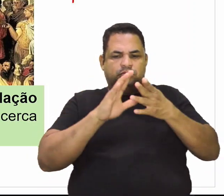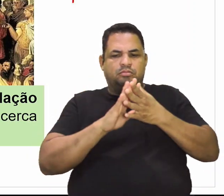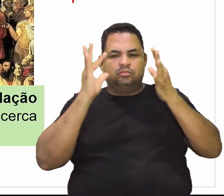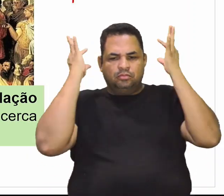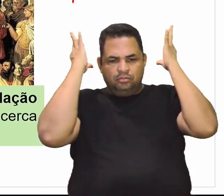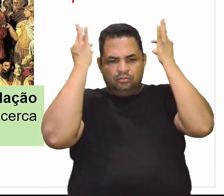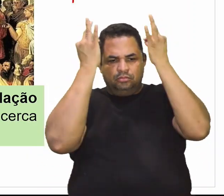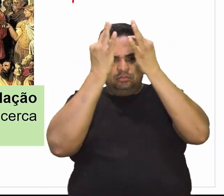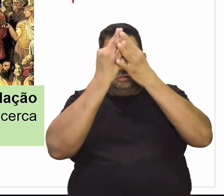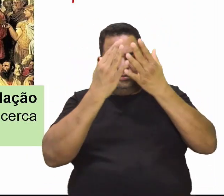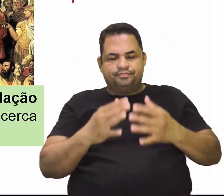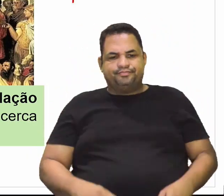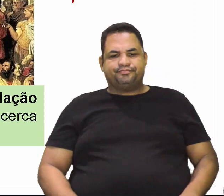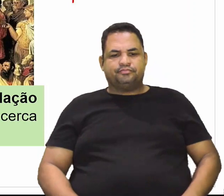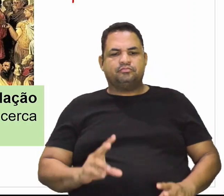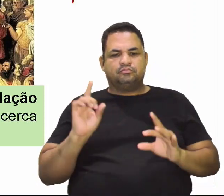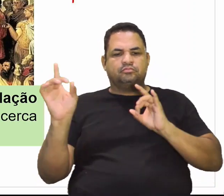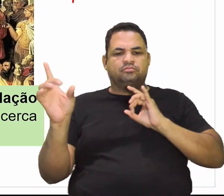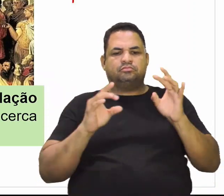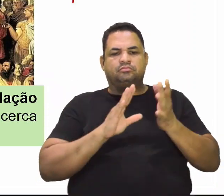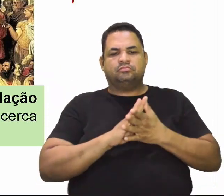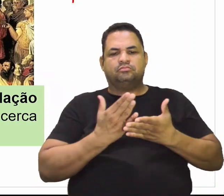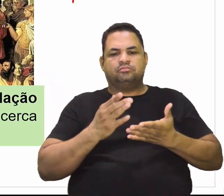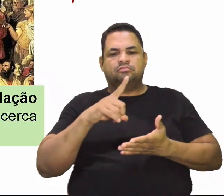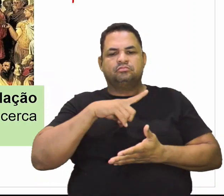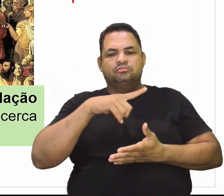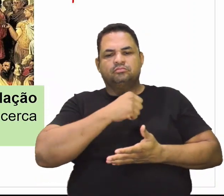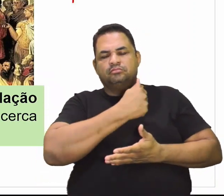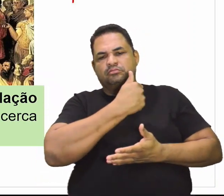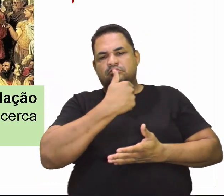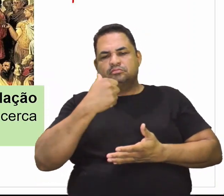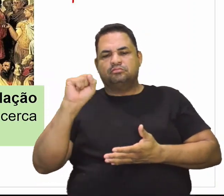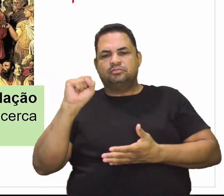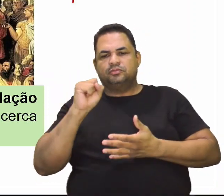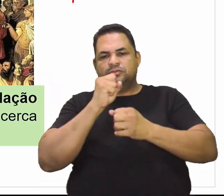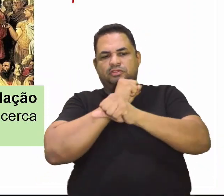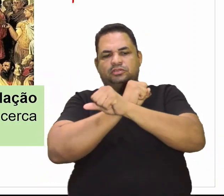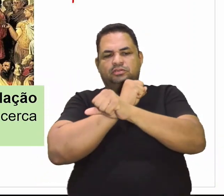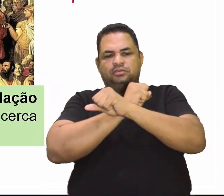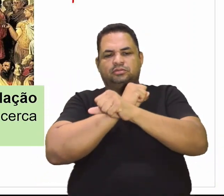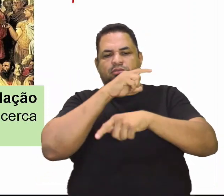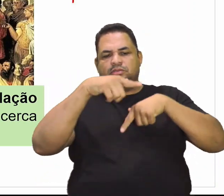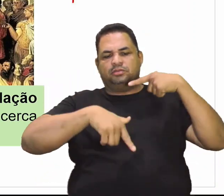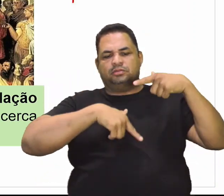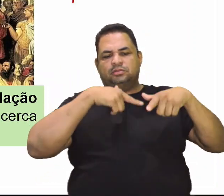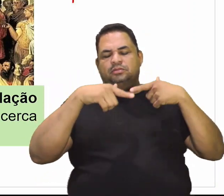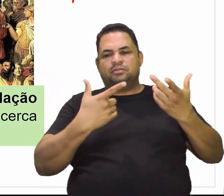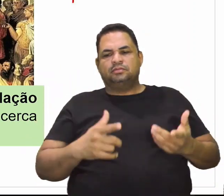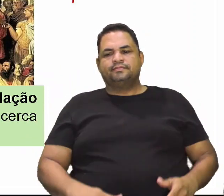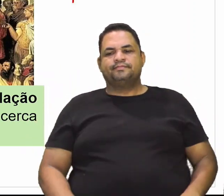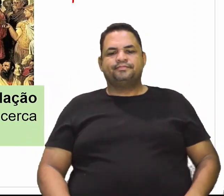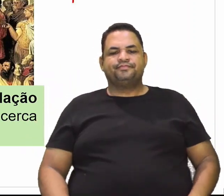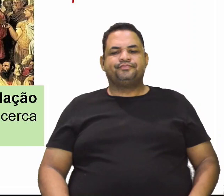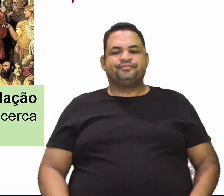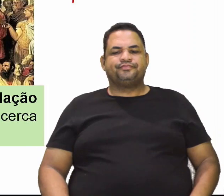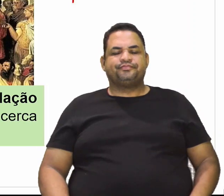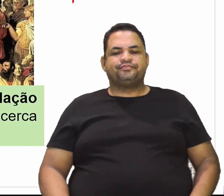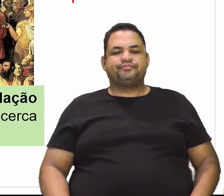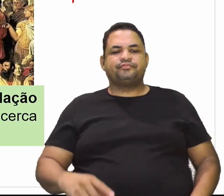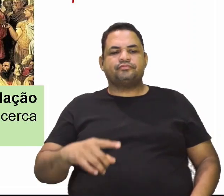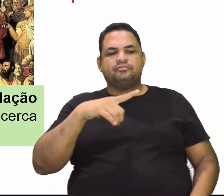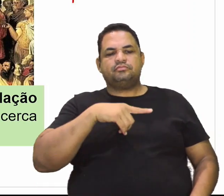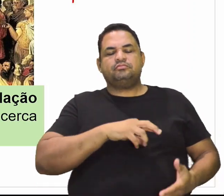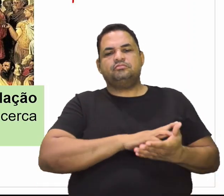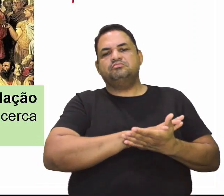acredita-se que cada ateniense possuía 18 escravos, até 18 escravos, e chegou a existir aí